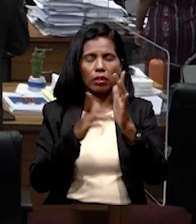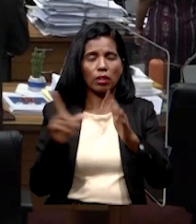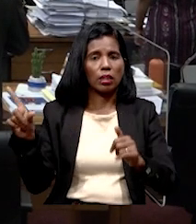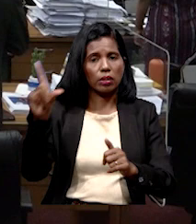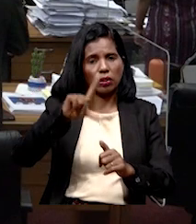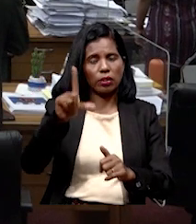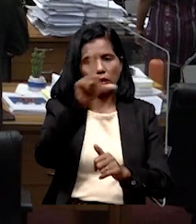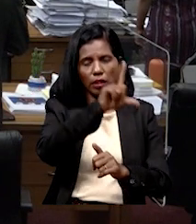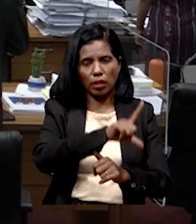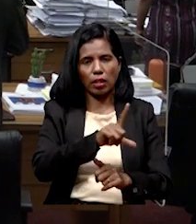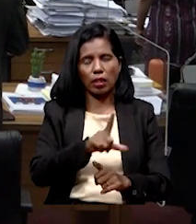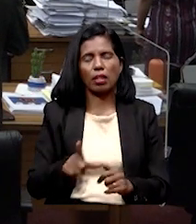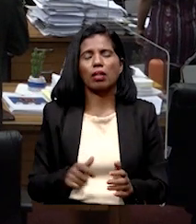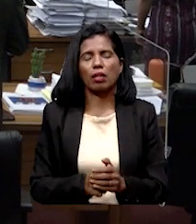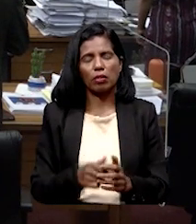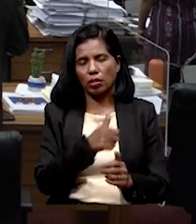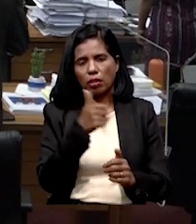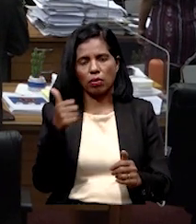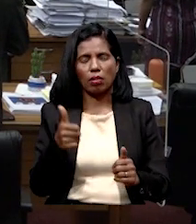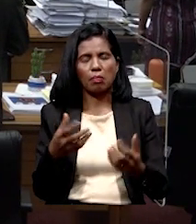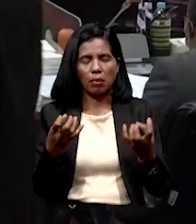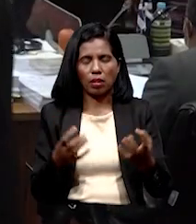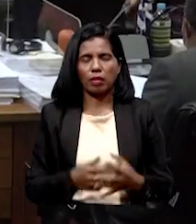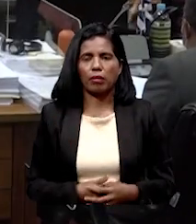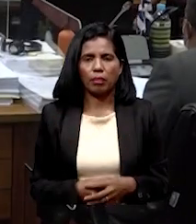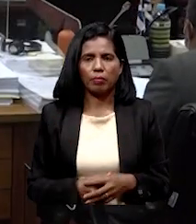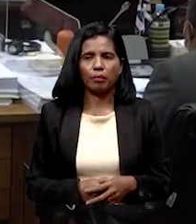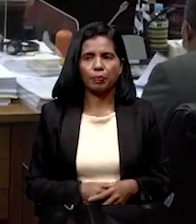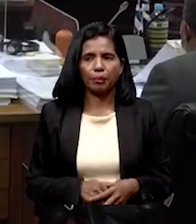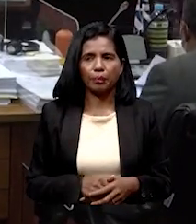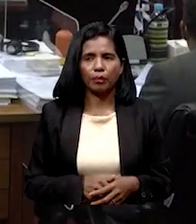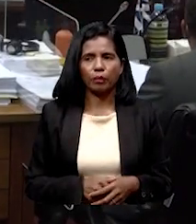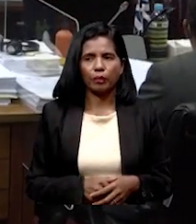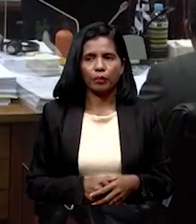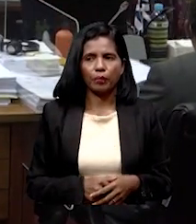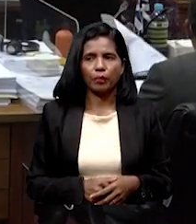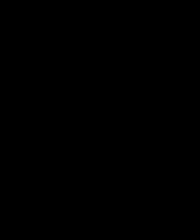Bezerra Bibi no Selutan Fátima Pereira Elio Gaio GMN.